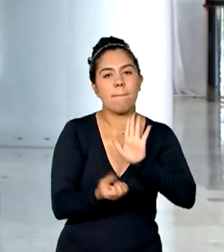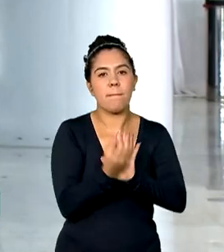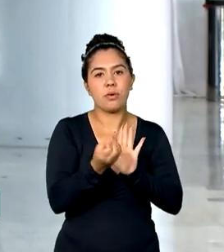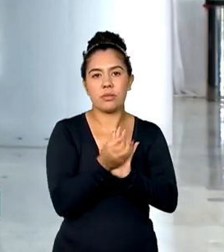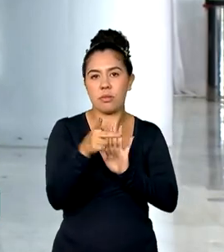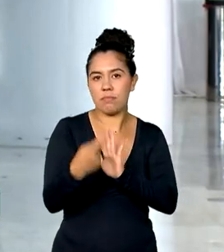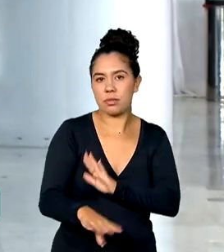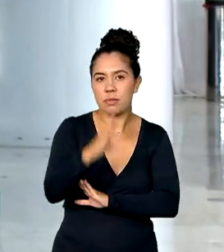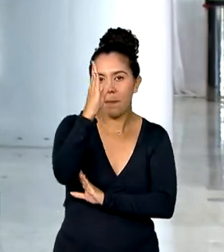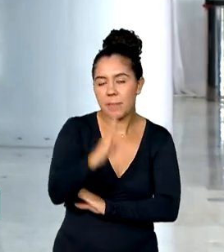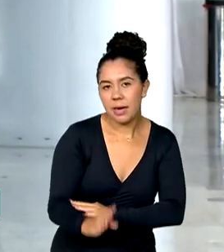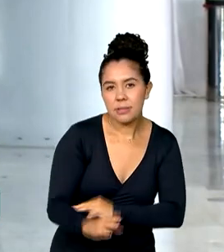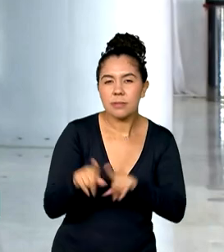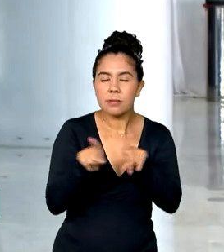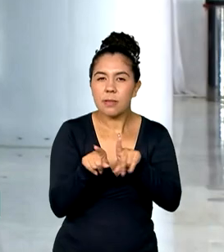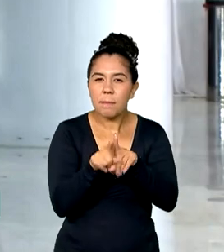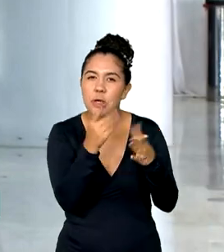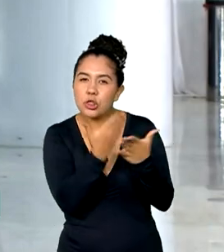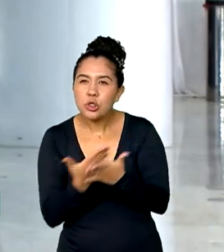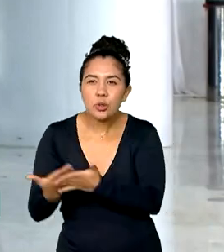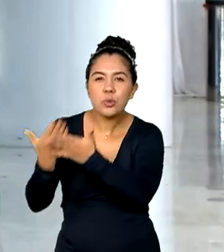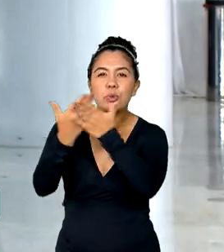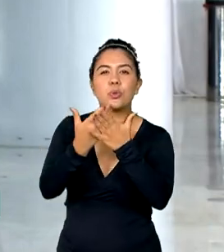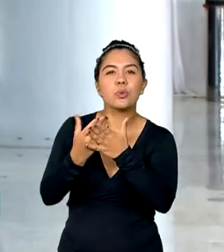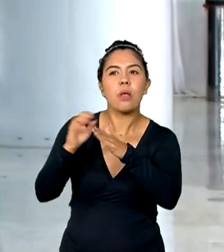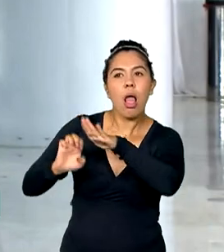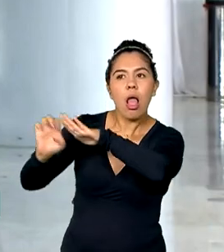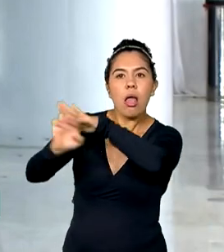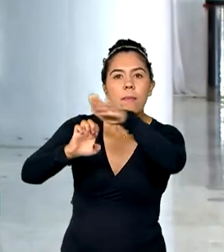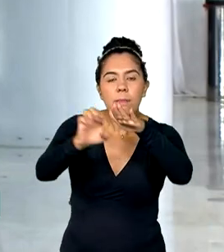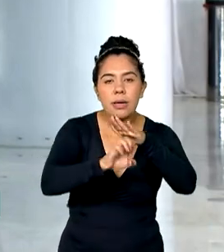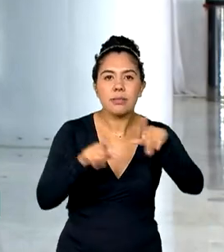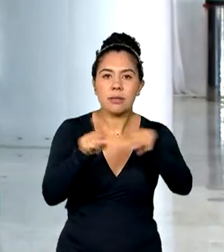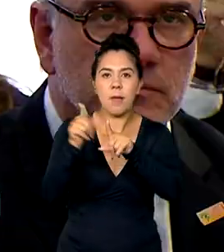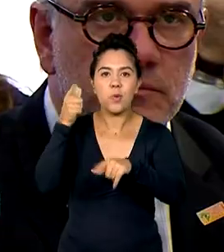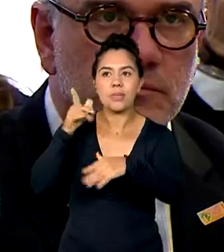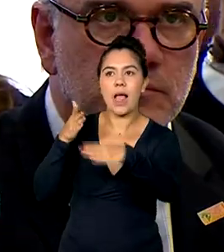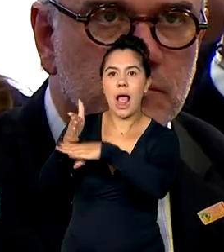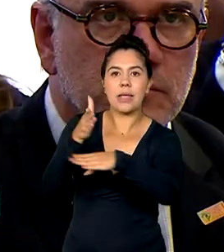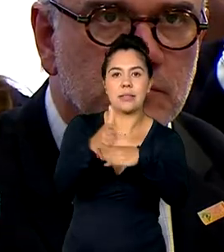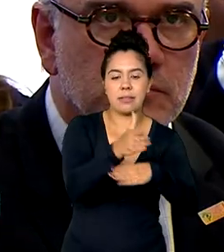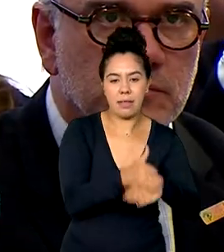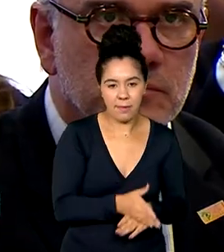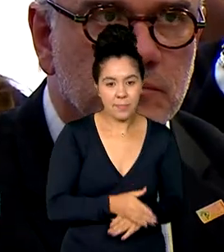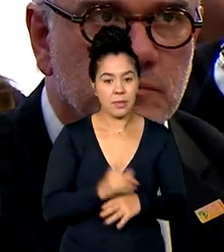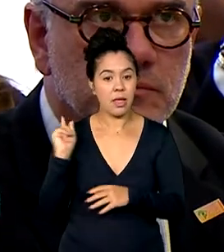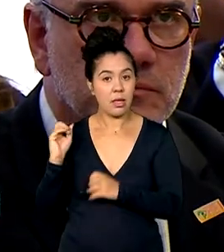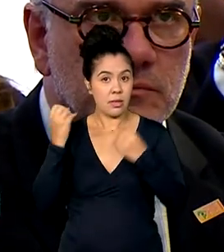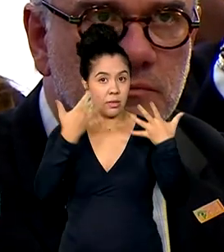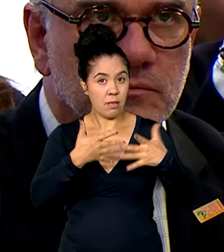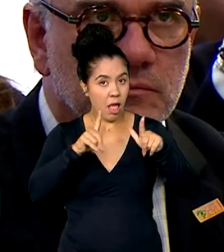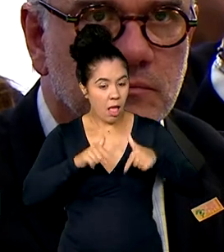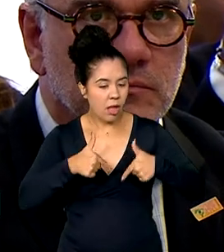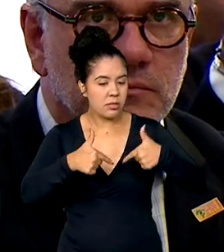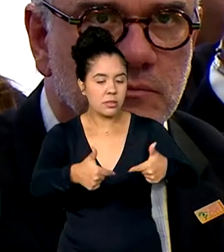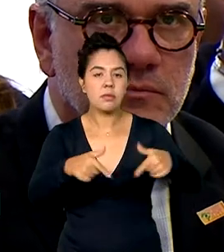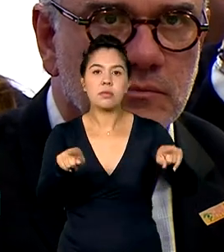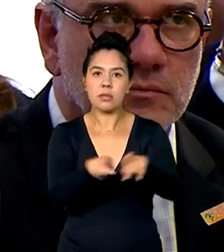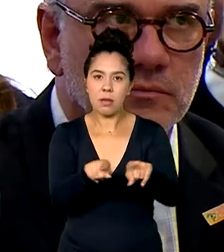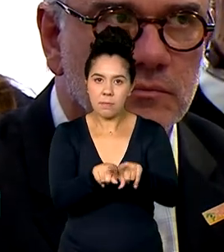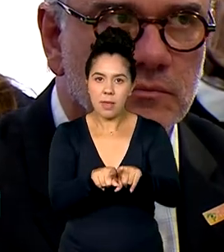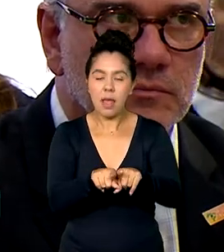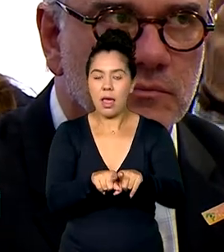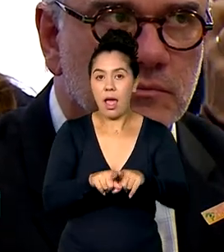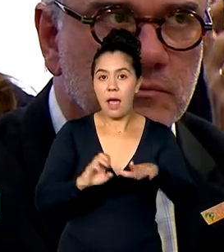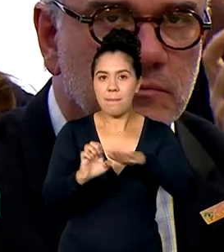de estudos de mercado, defesa de interesses e acesso a mercados. Iniciativas que vão ajudar empresas como a